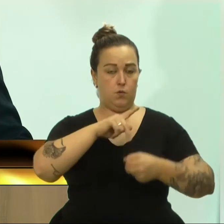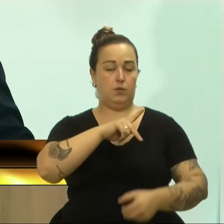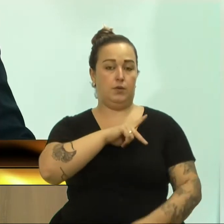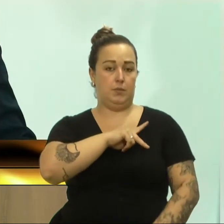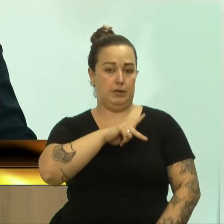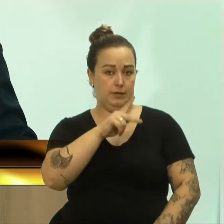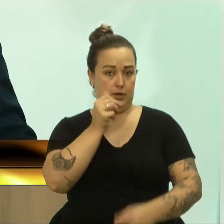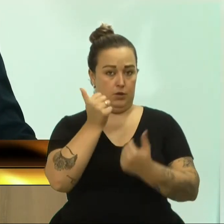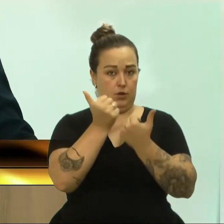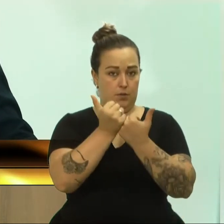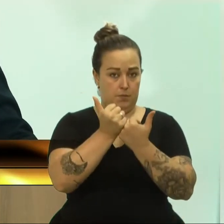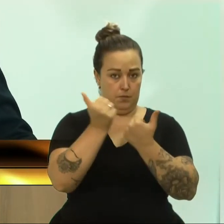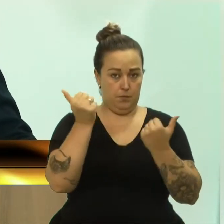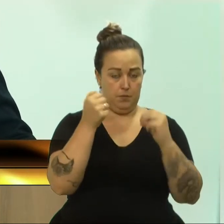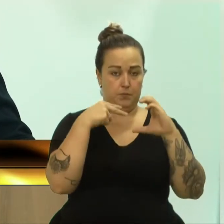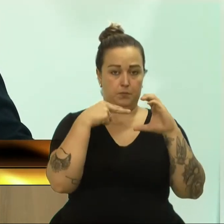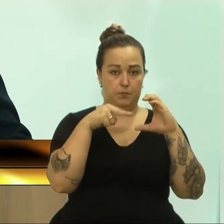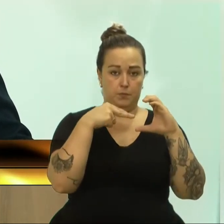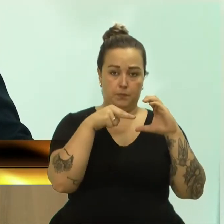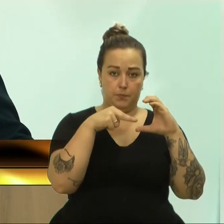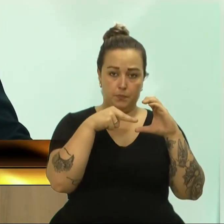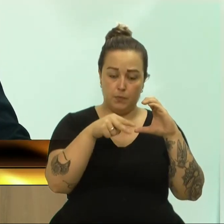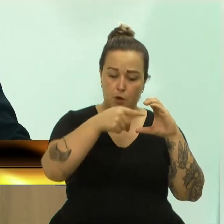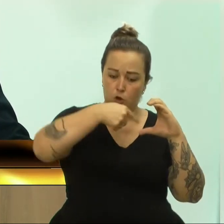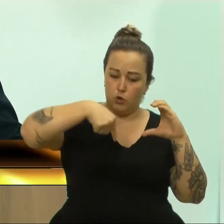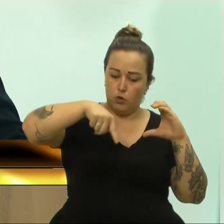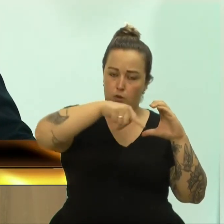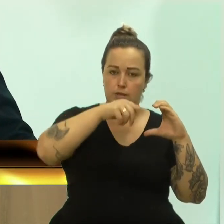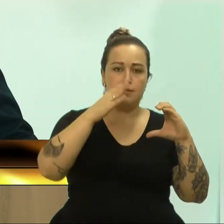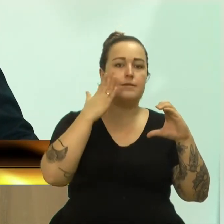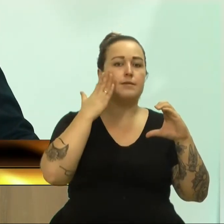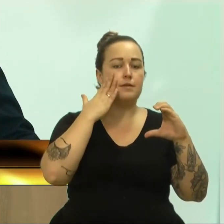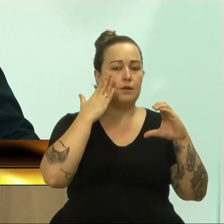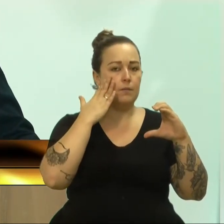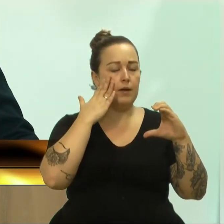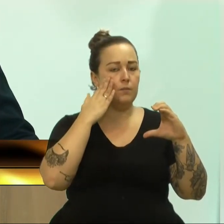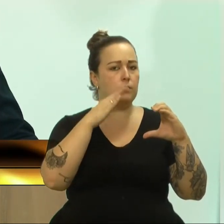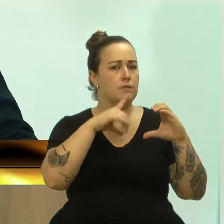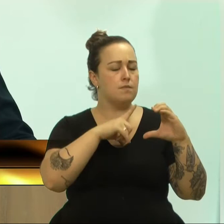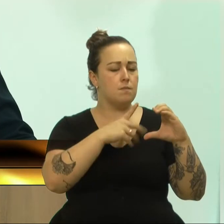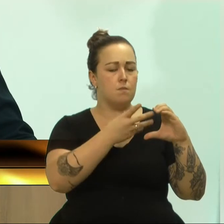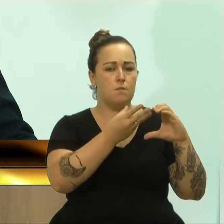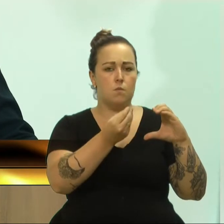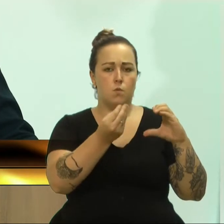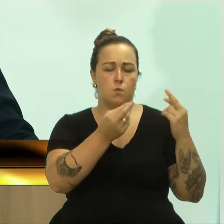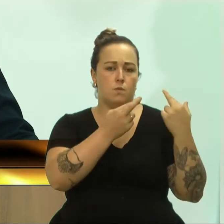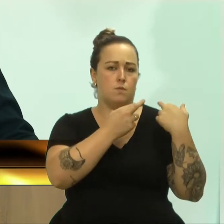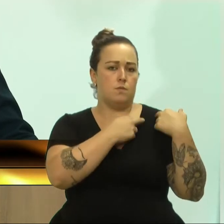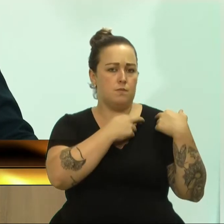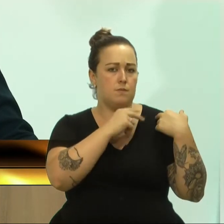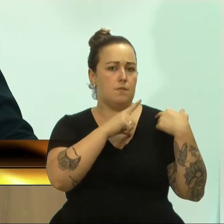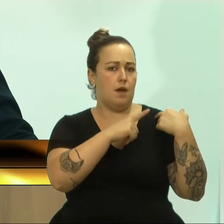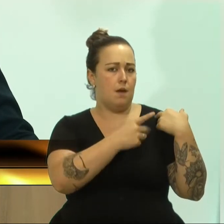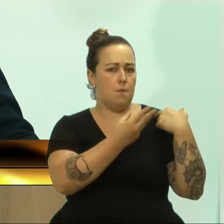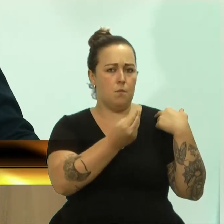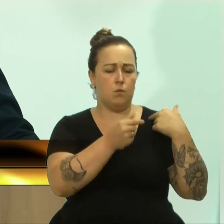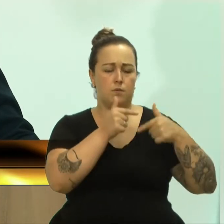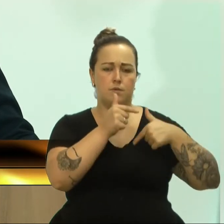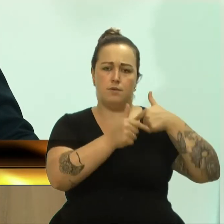nossos colegas vereadores, nós temos e sabemos da nossa responsabilidade de